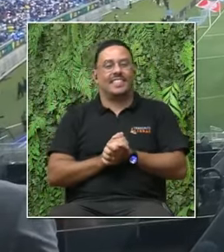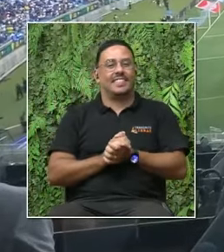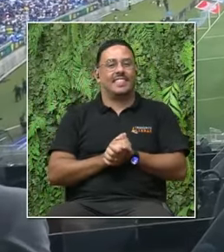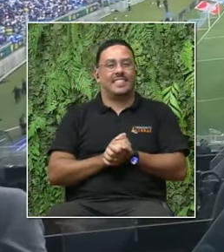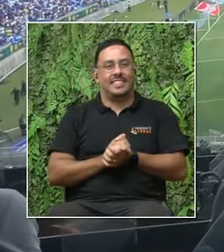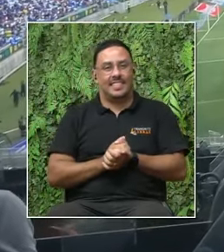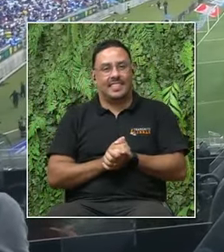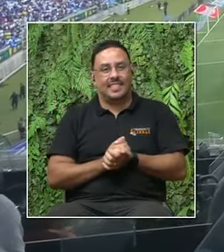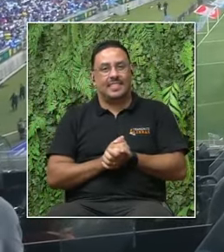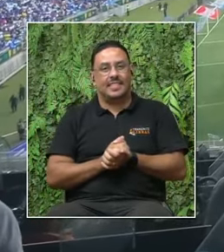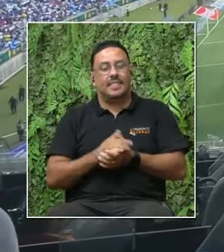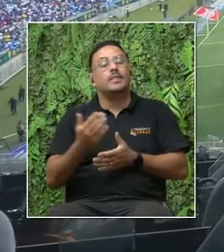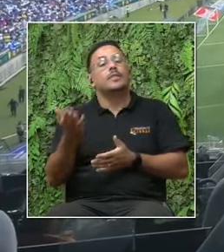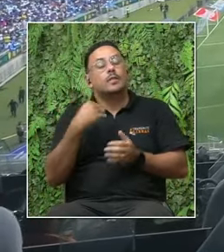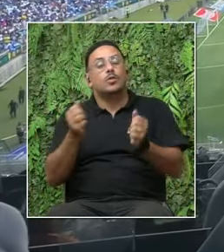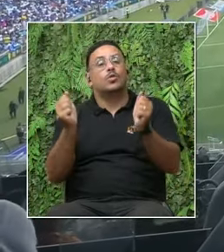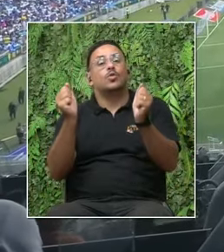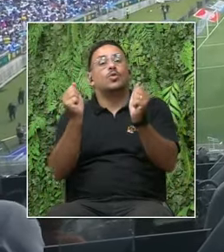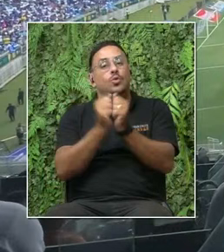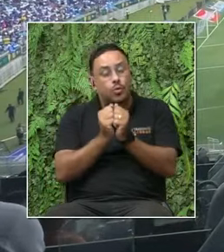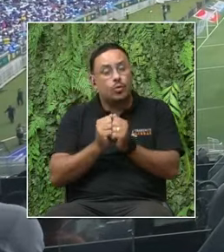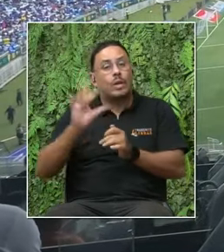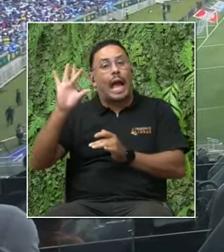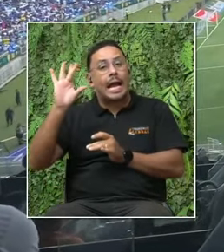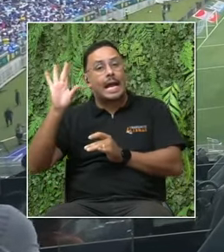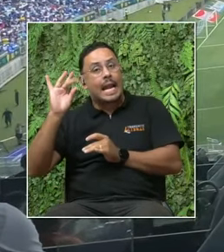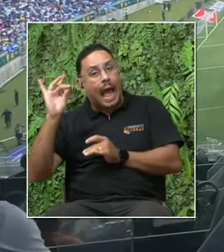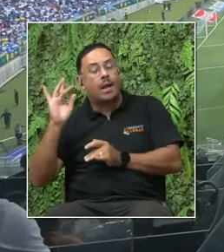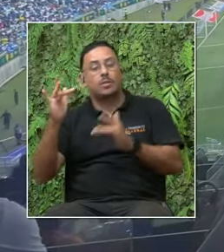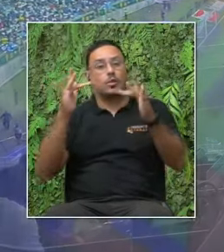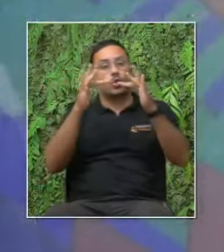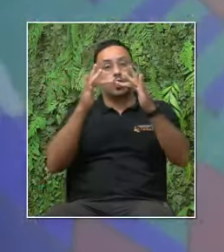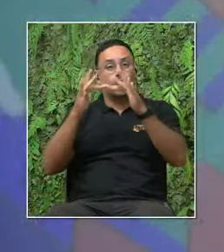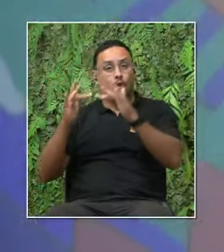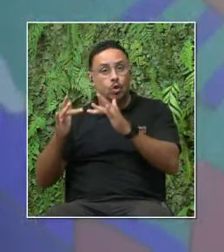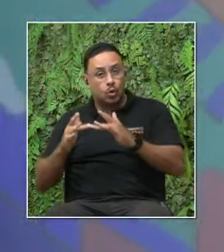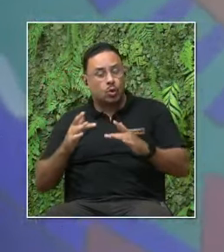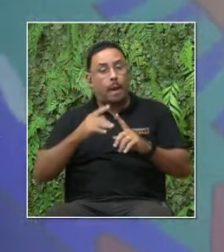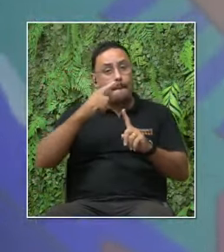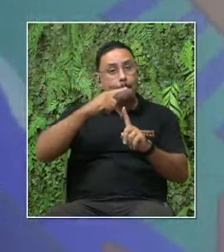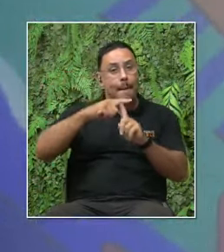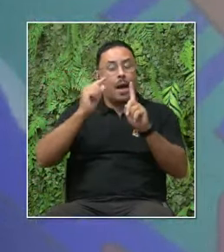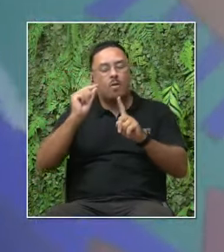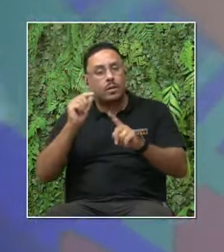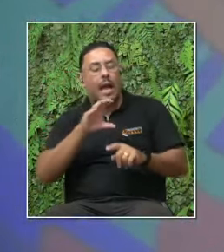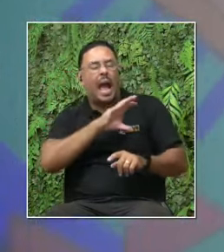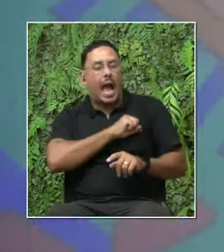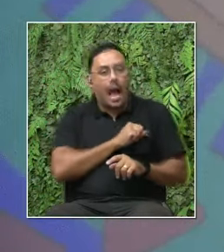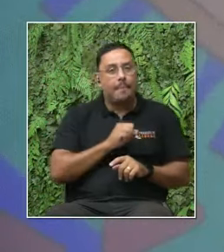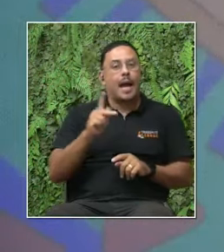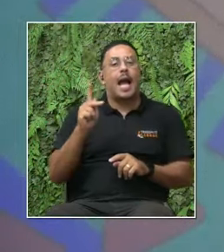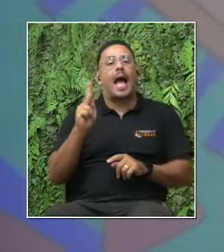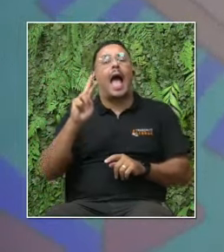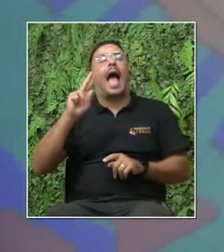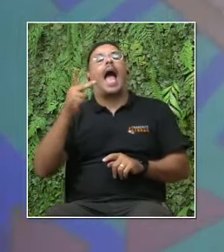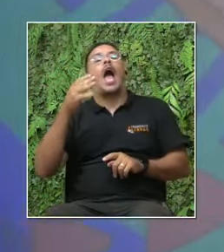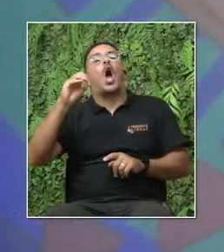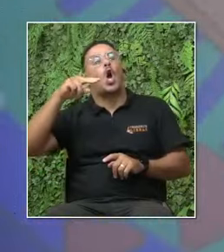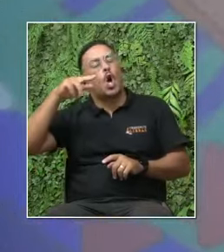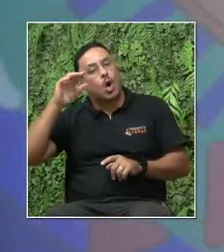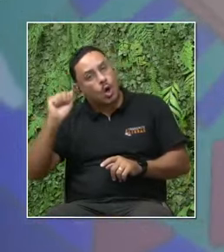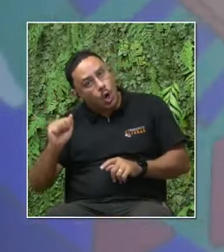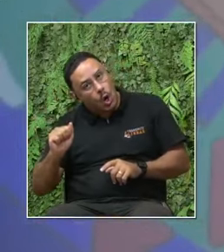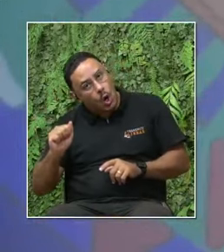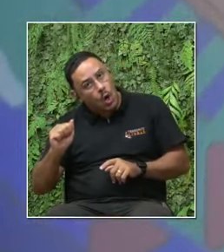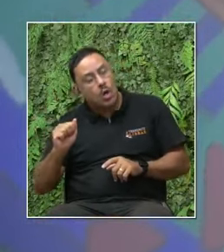98 você vem junto com a Clara com a Claro você se conecta com mais com o que você ama crona tubos e conexões confiança qualidade